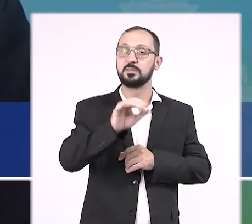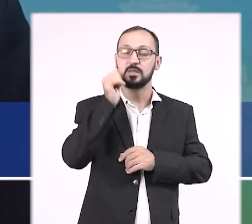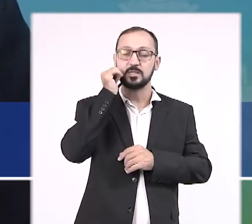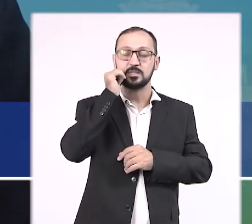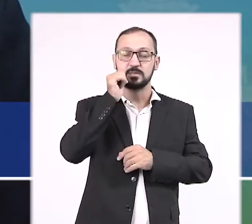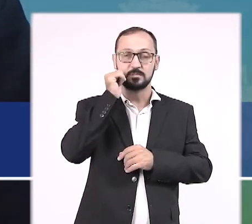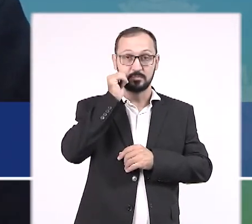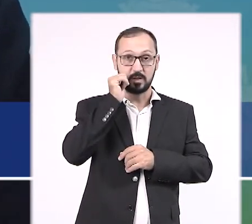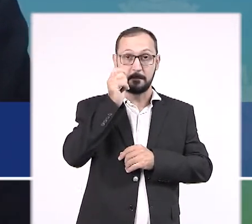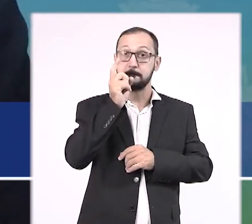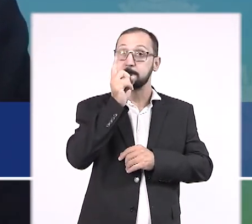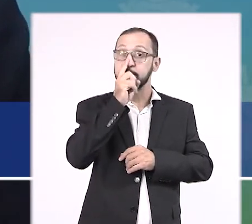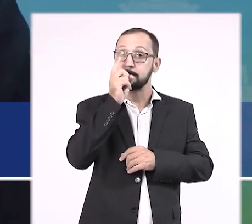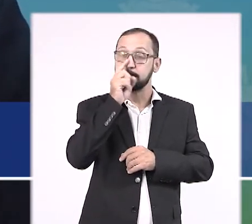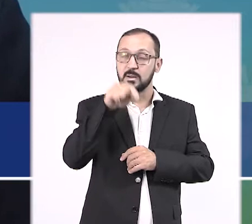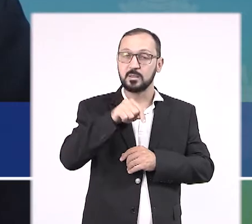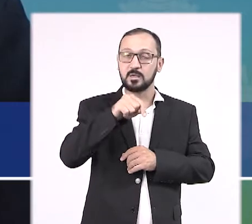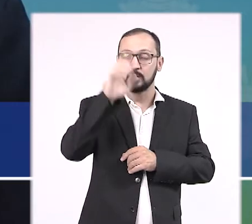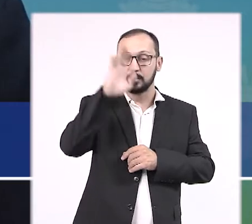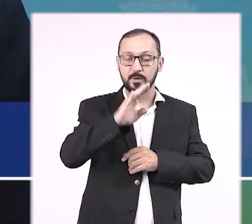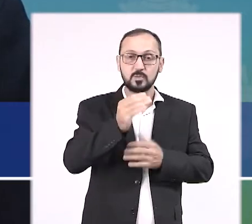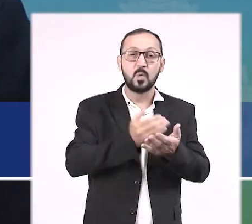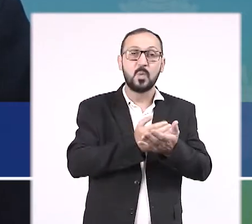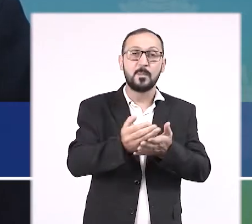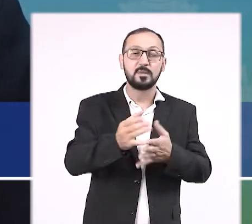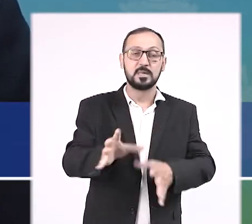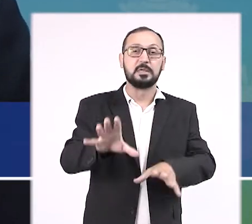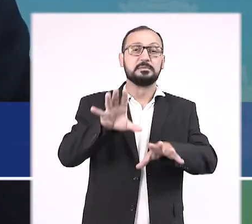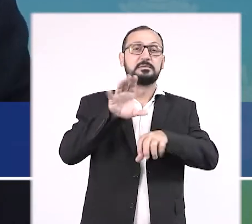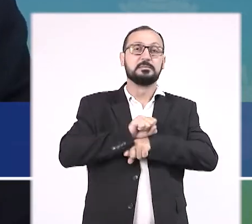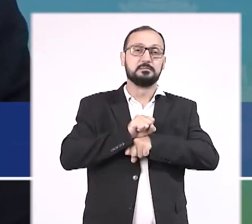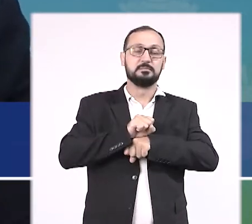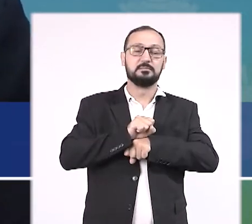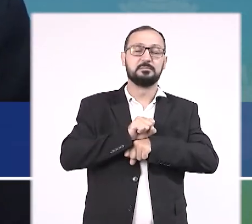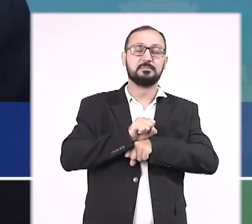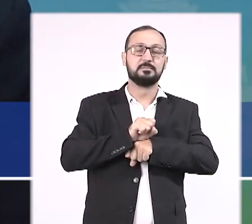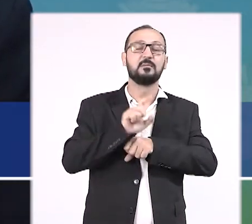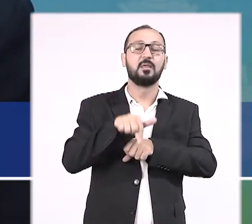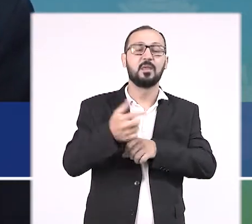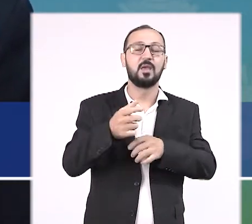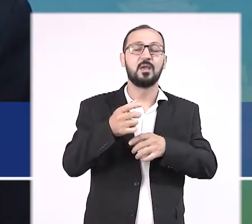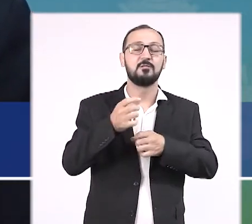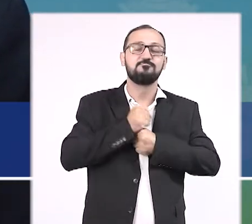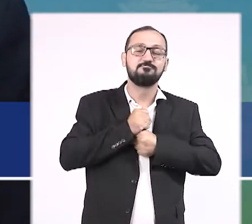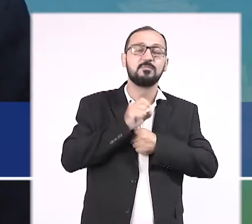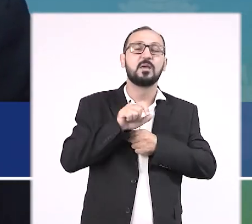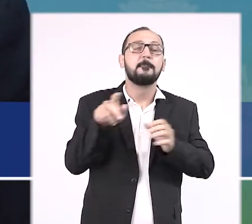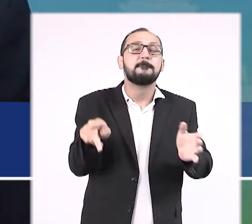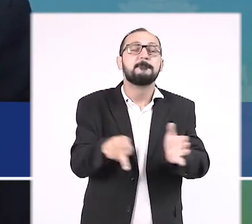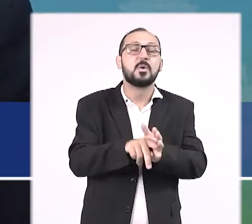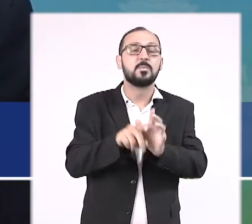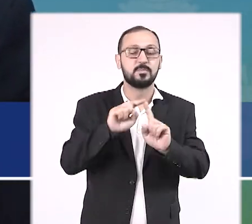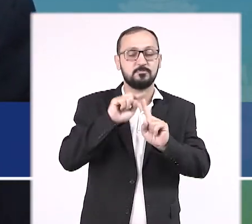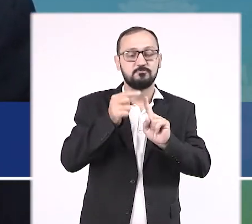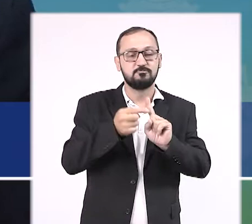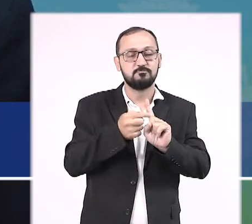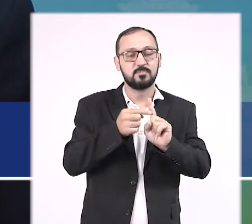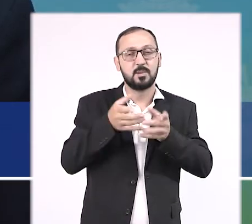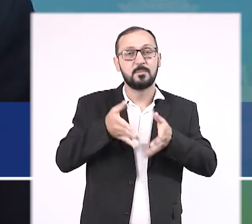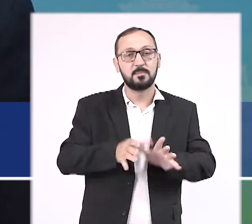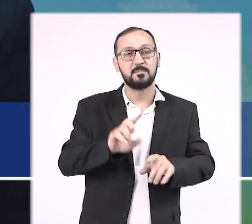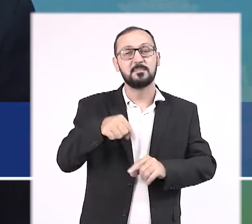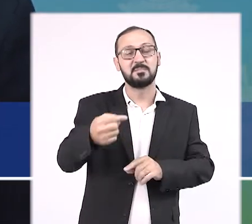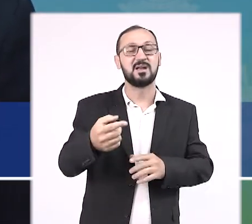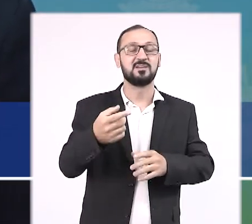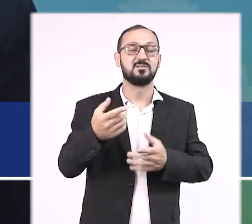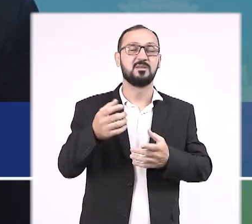das mães do Brasil entram em estado de depressão, né, que é conhecido como a depressão pós-parto, que é um índice muito